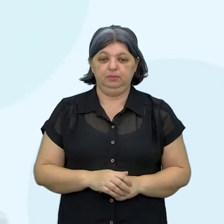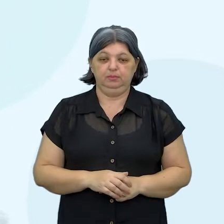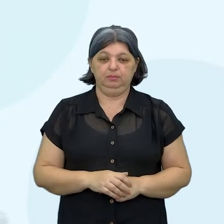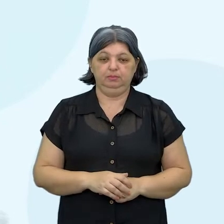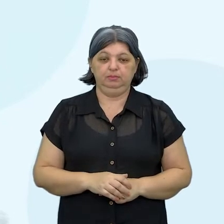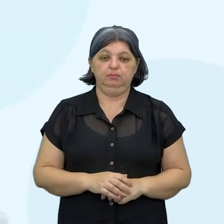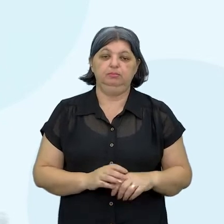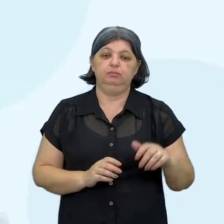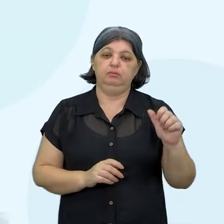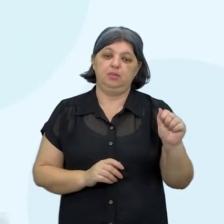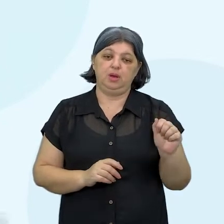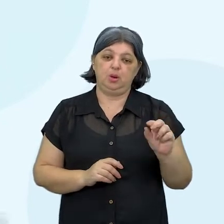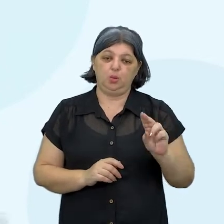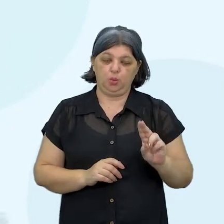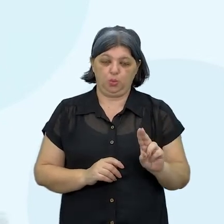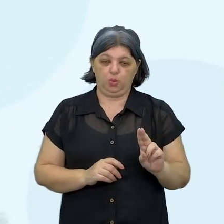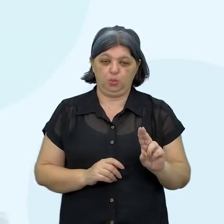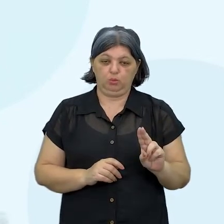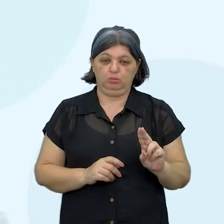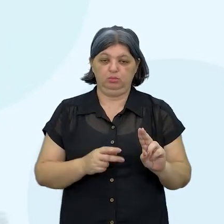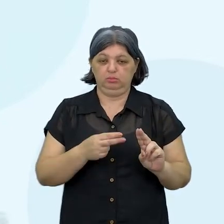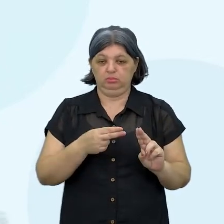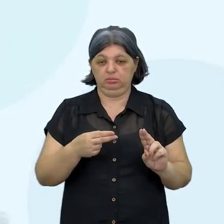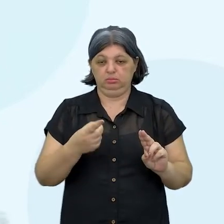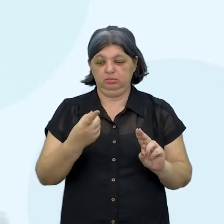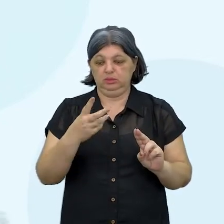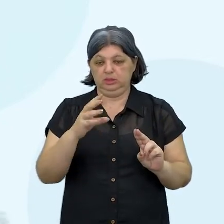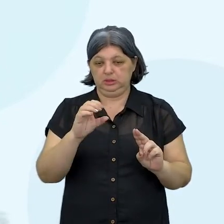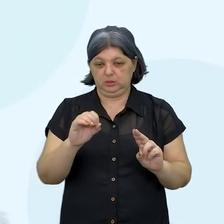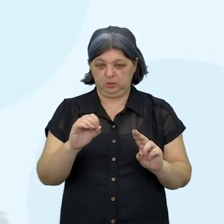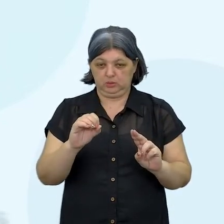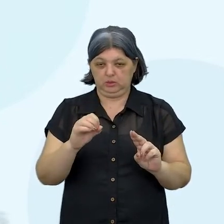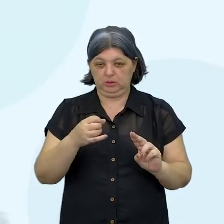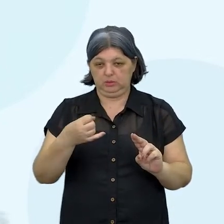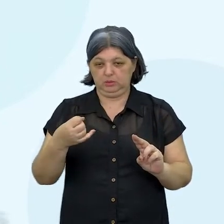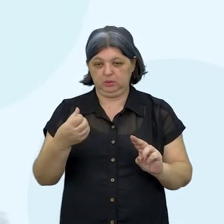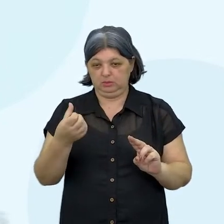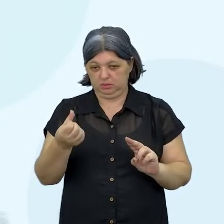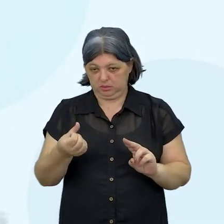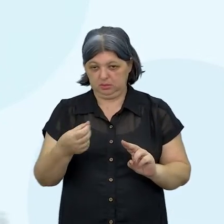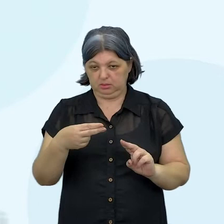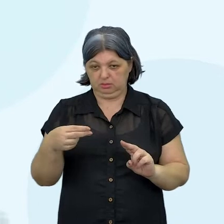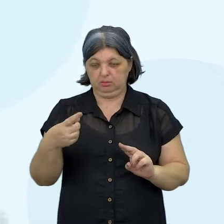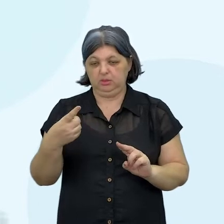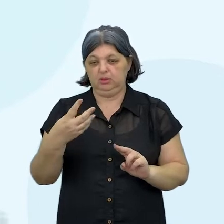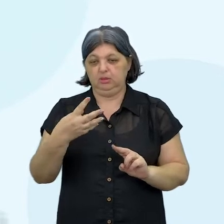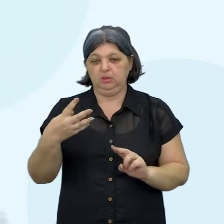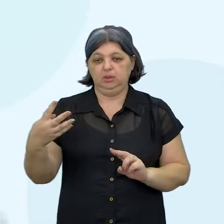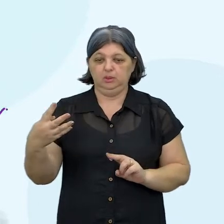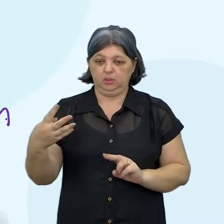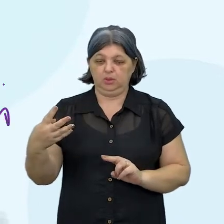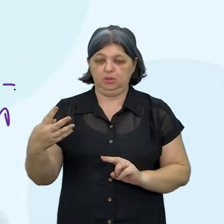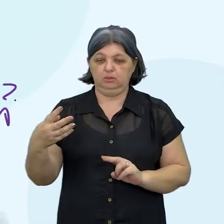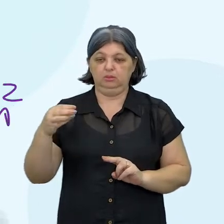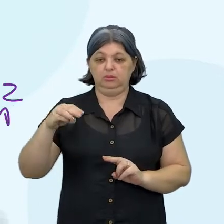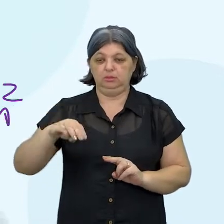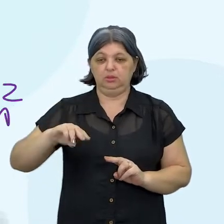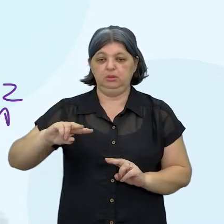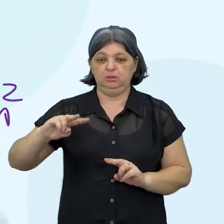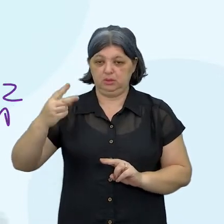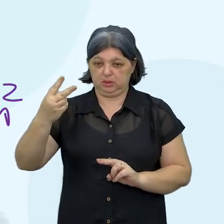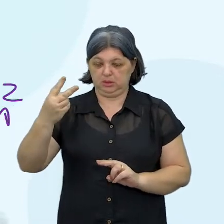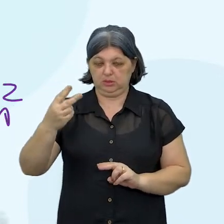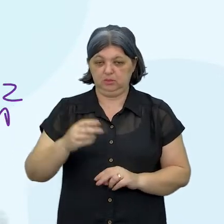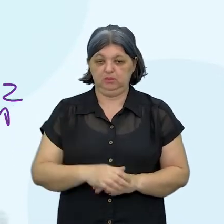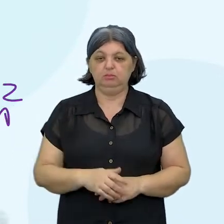área útil que eu tenho para construção é 150 menos 6, eu tenho 144 metros quadrados